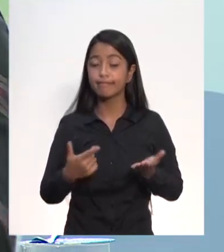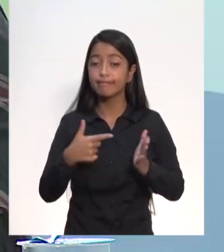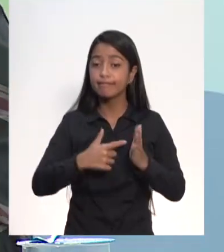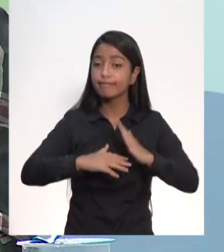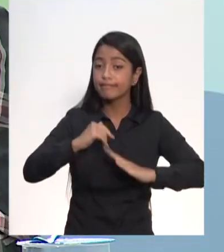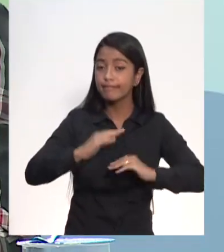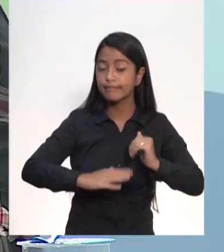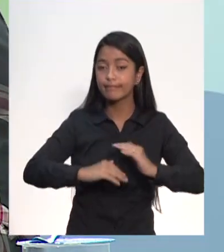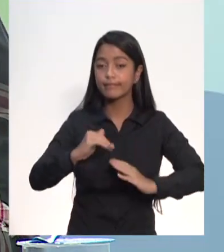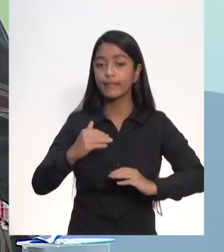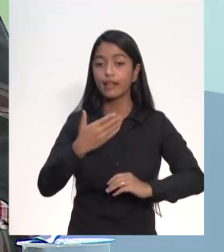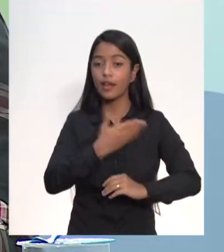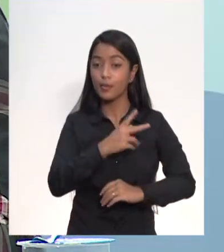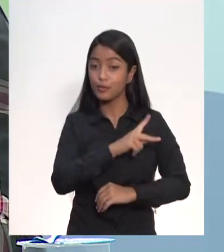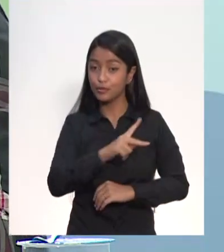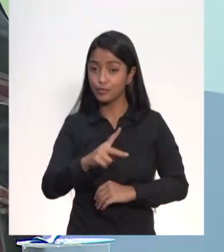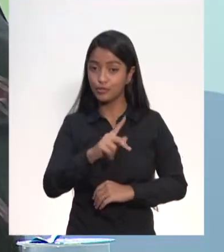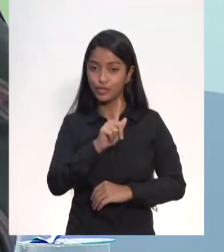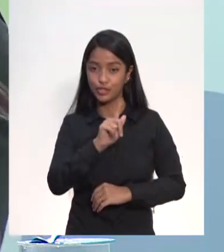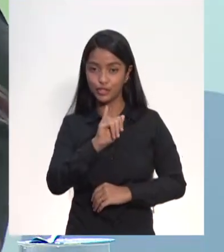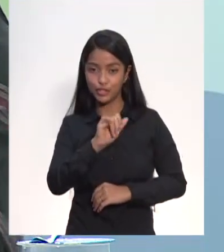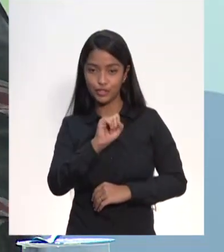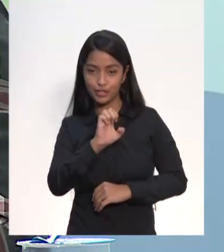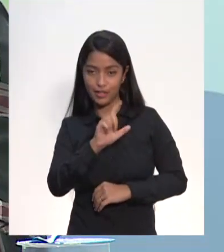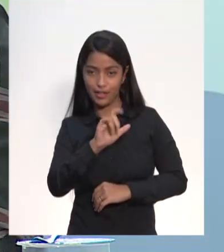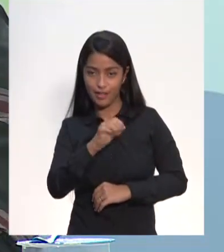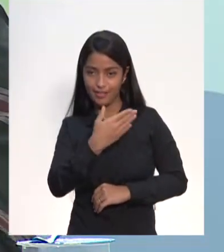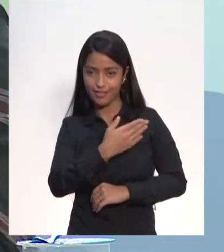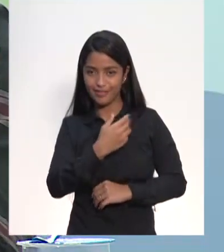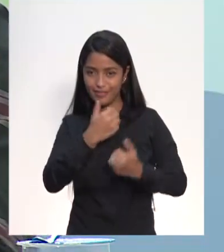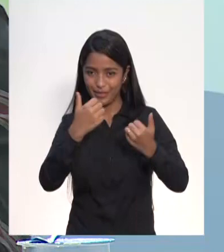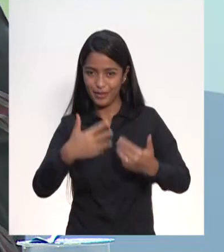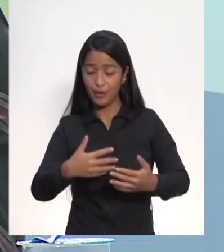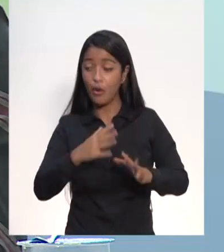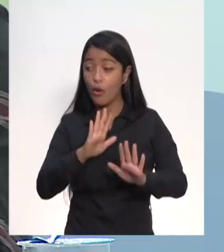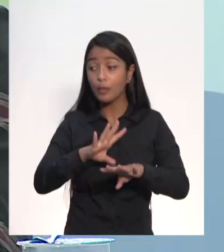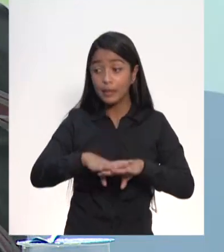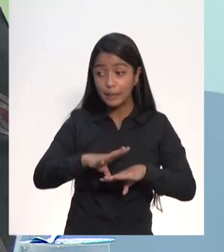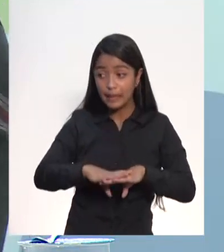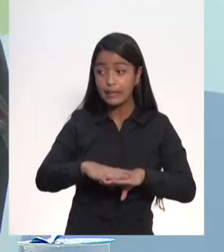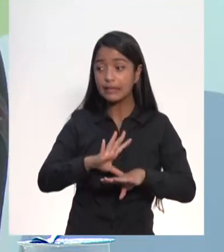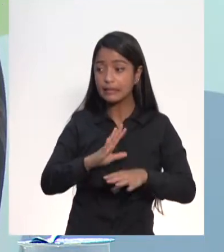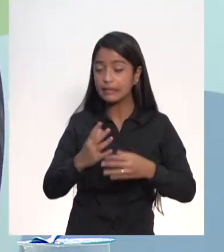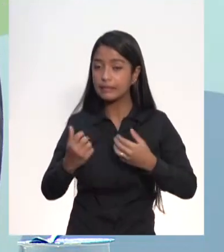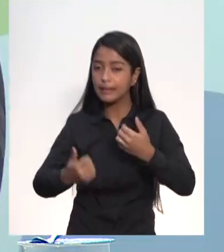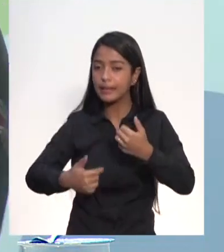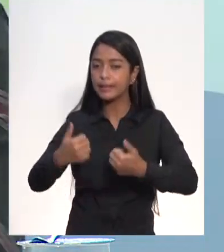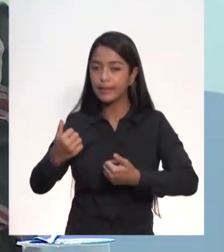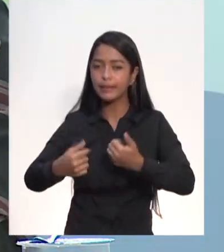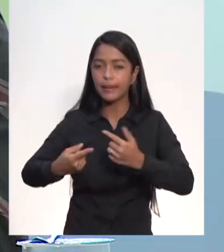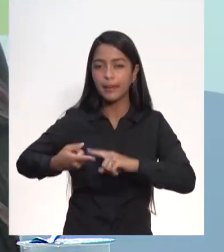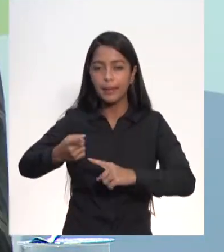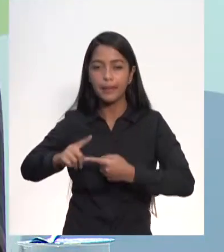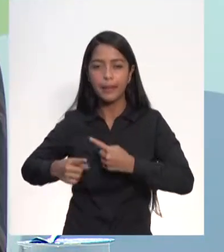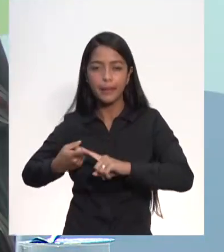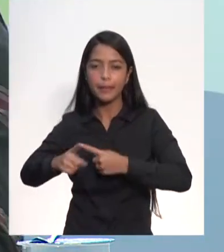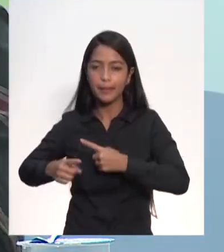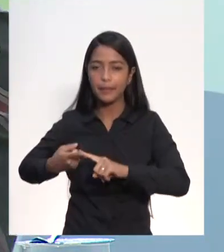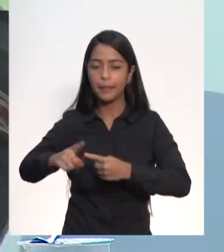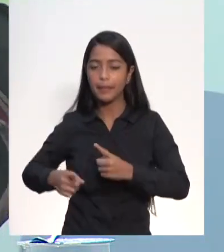conforme a professora Gisele falou, olha, matemática também aconteceu, mas aqui eles vão ver mais futuramente,